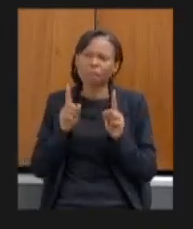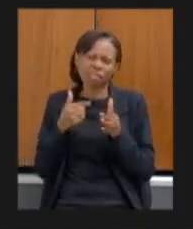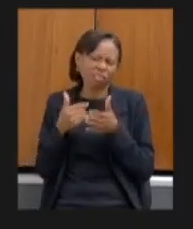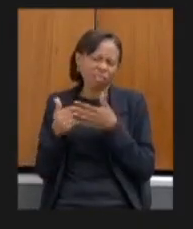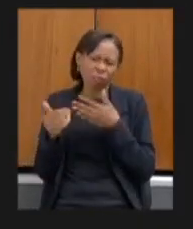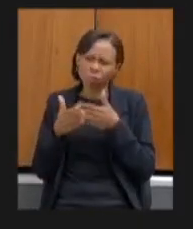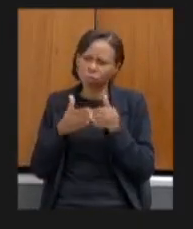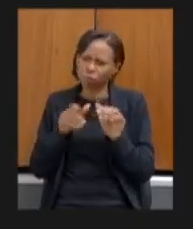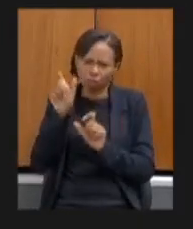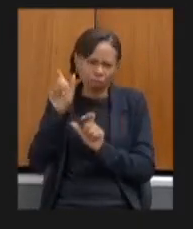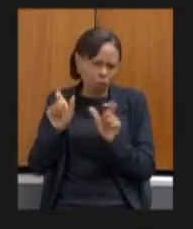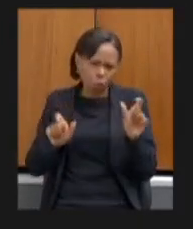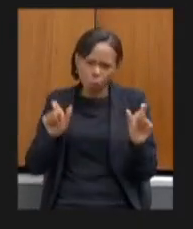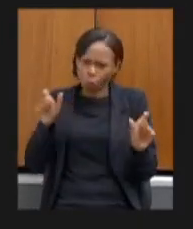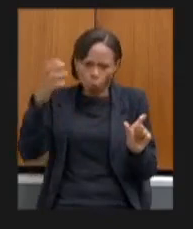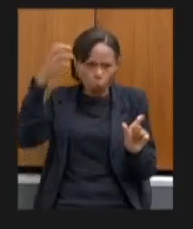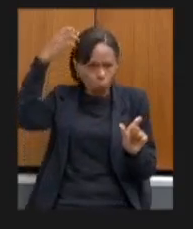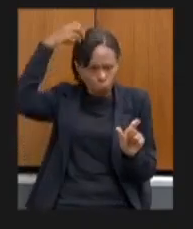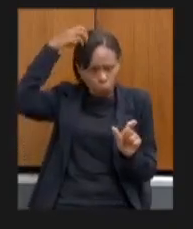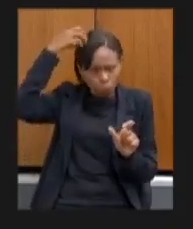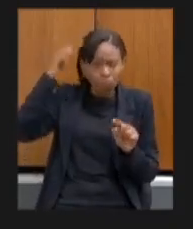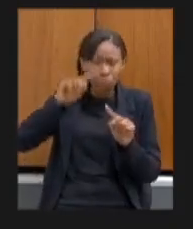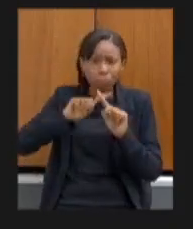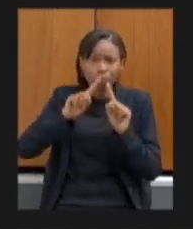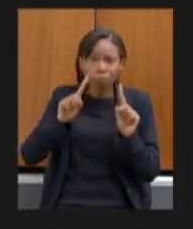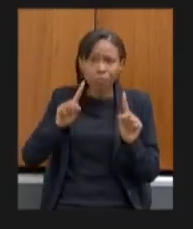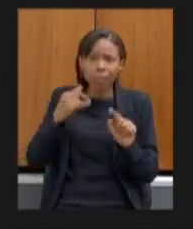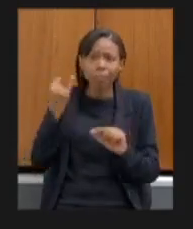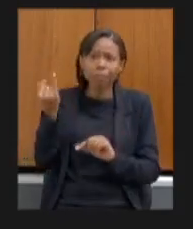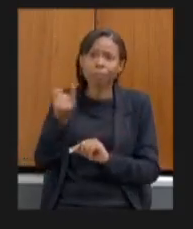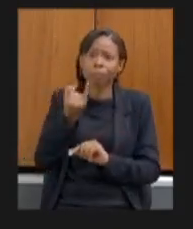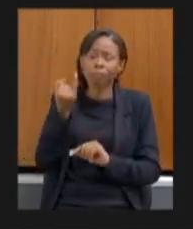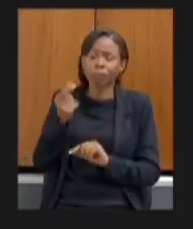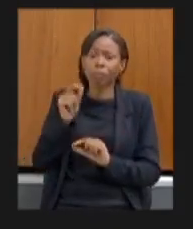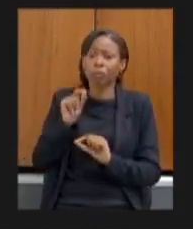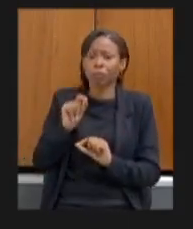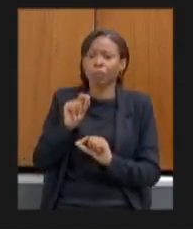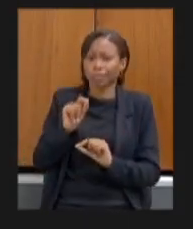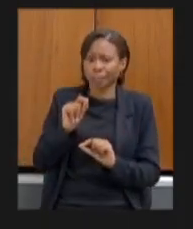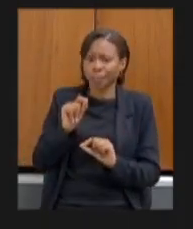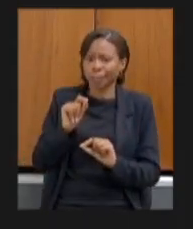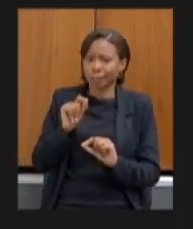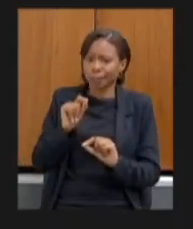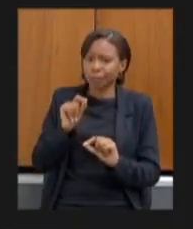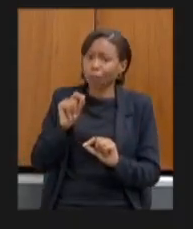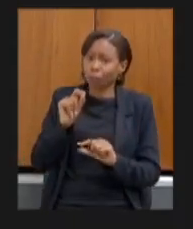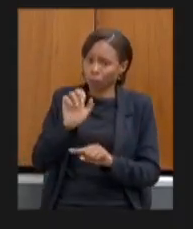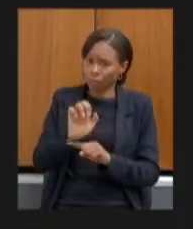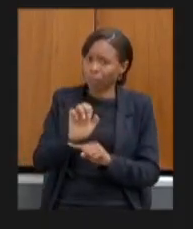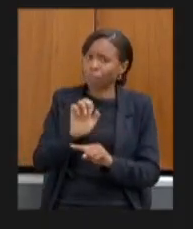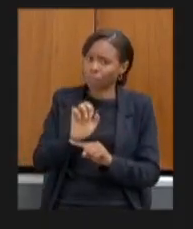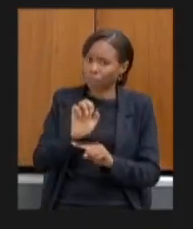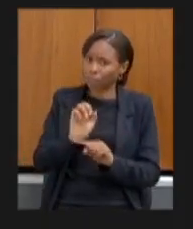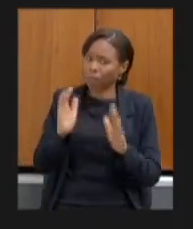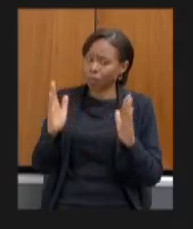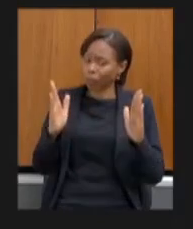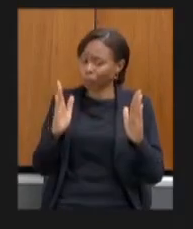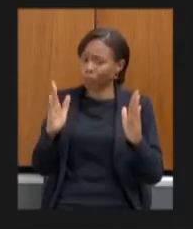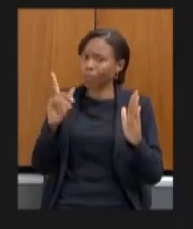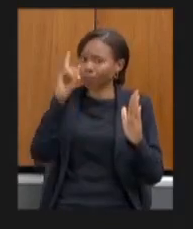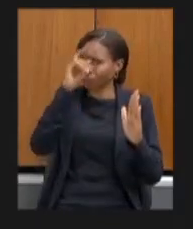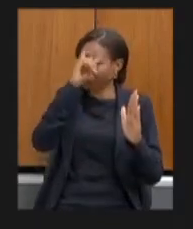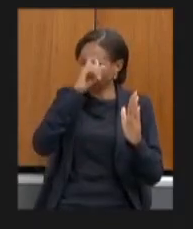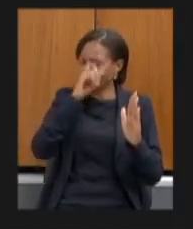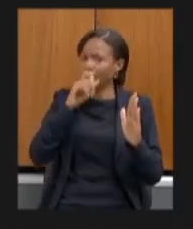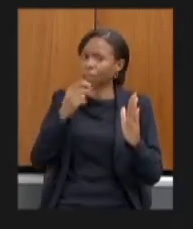quem for a culpa, a realidade é que é uma situação que o Estado passa por dificuldade, mas que nesses dois anos, digamos